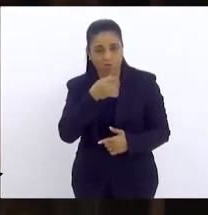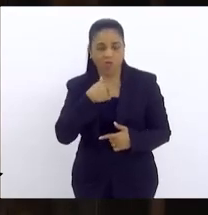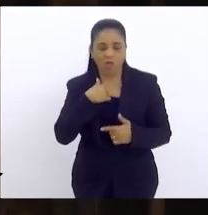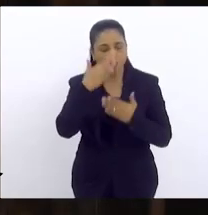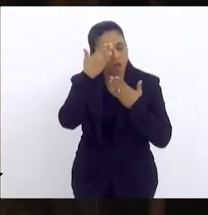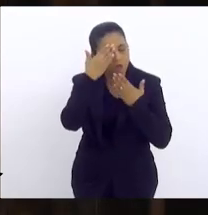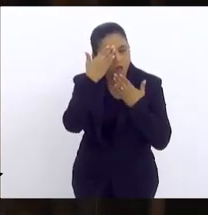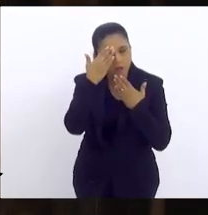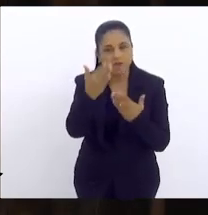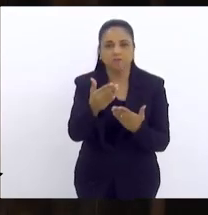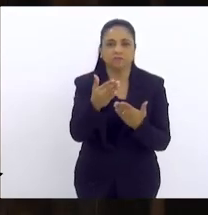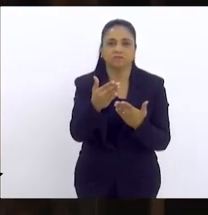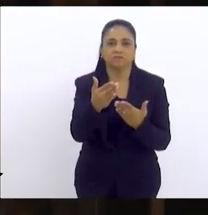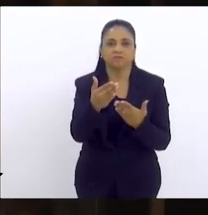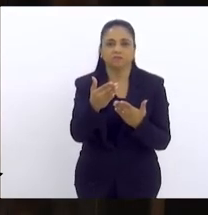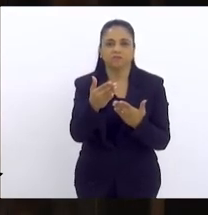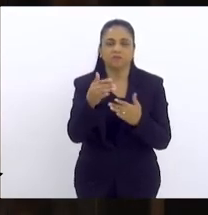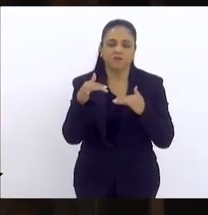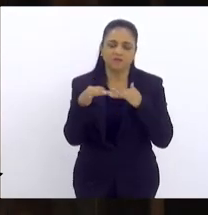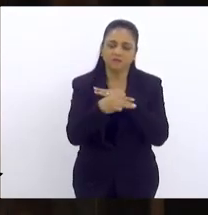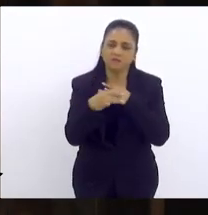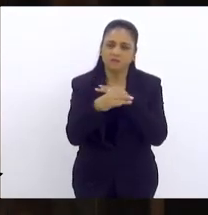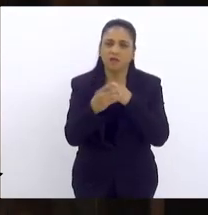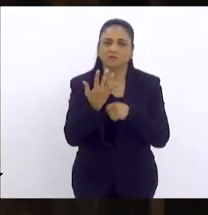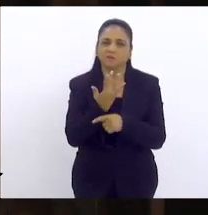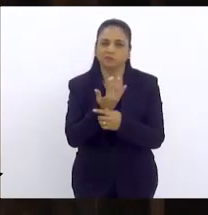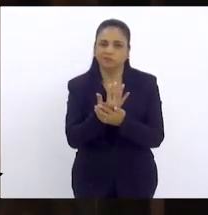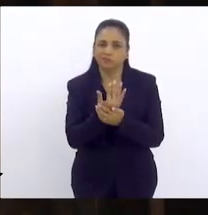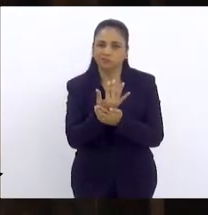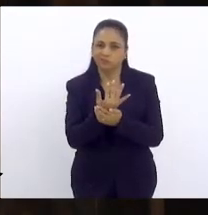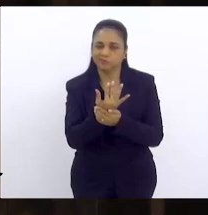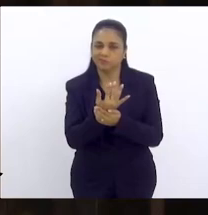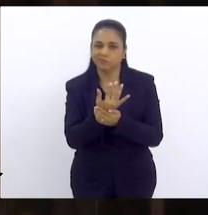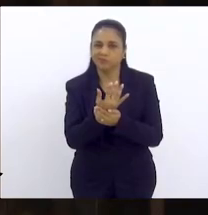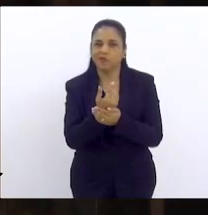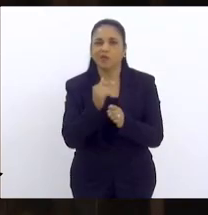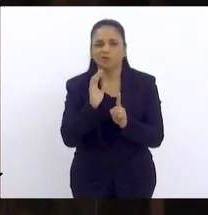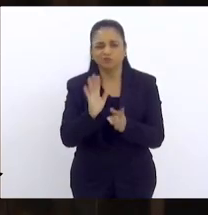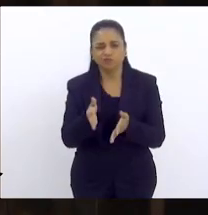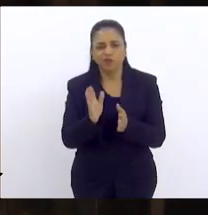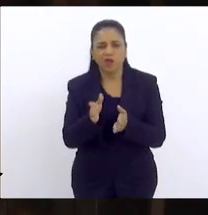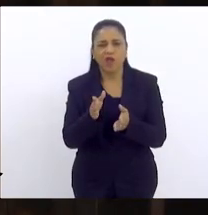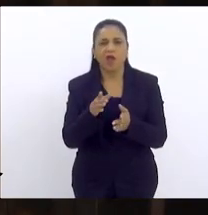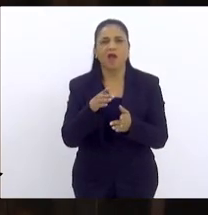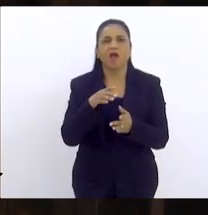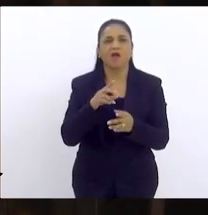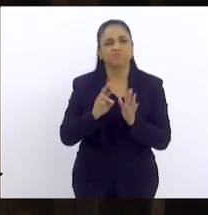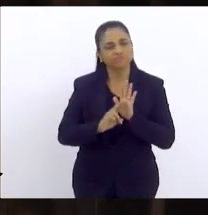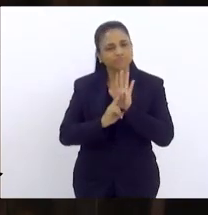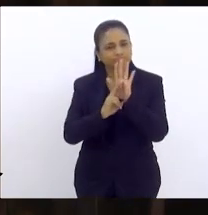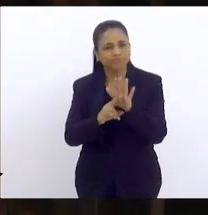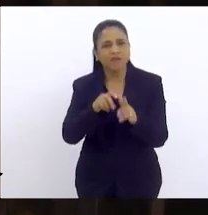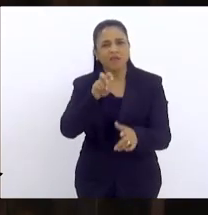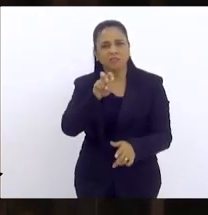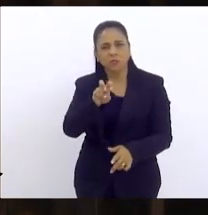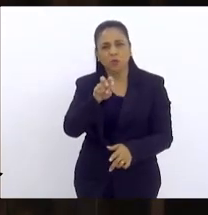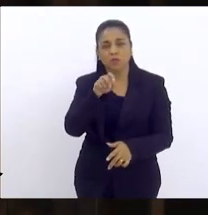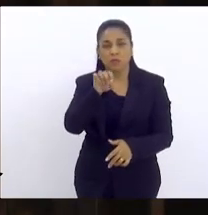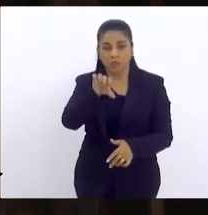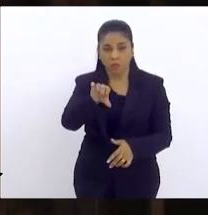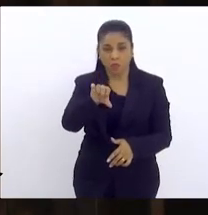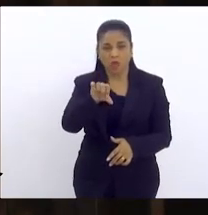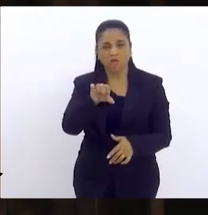muito grande pela cidade Duque de Caxias Eu já estive à frente da 59 em 2018